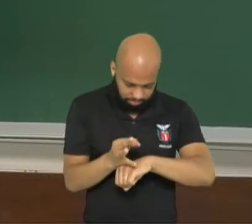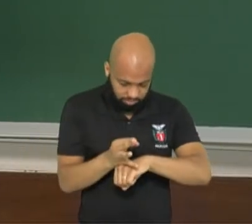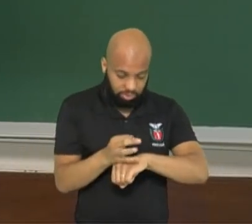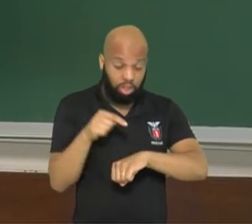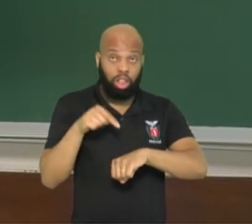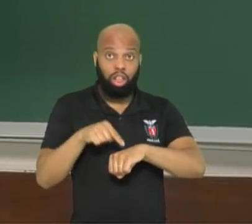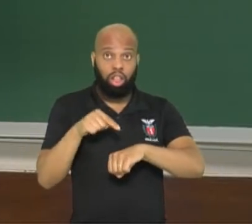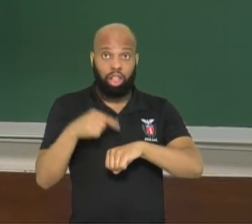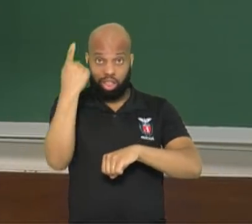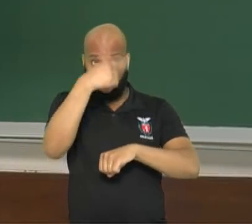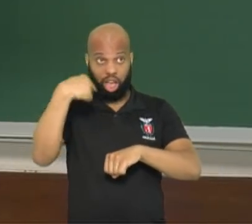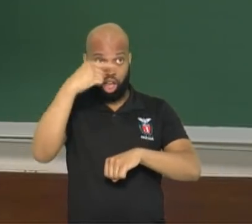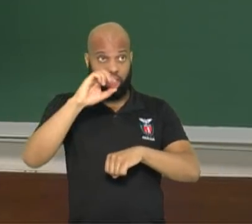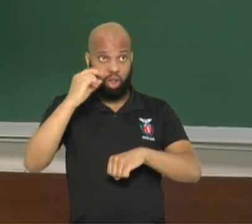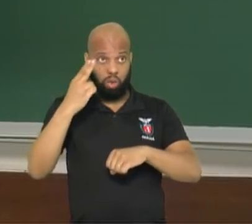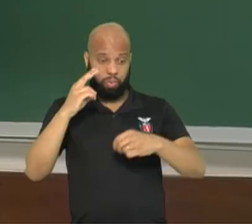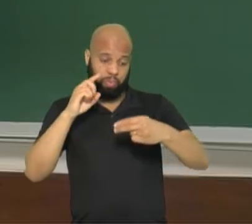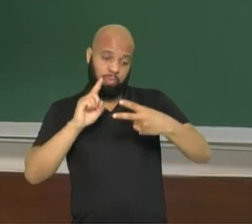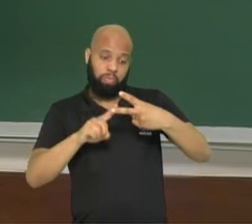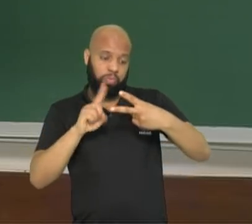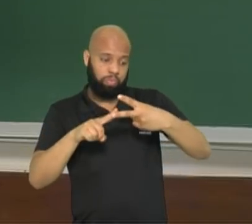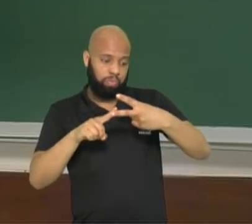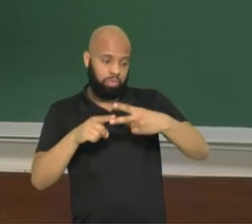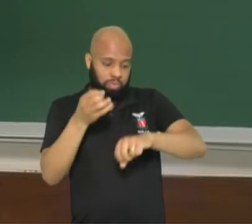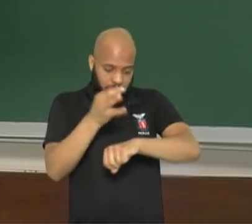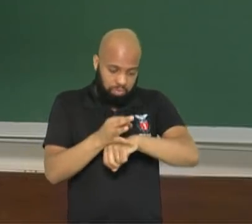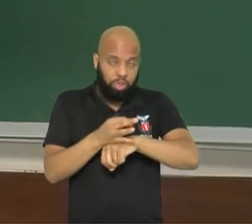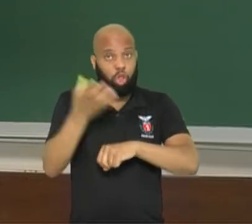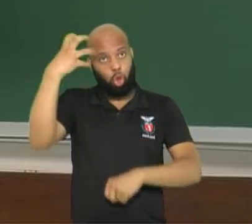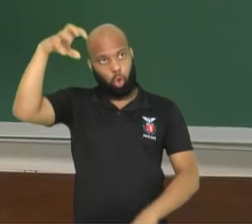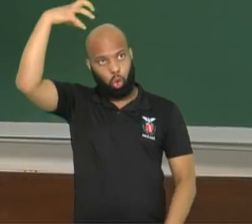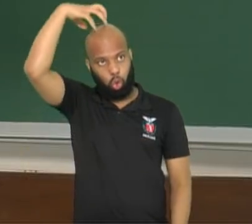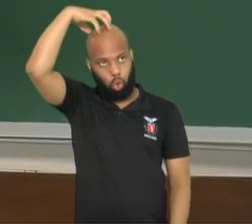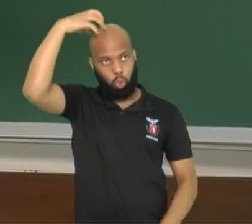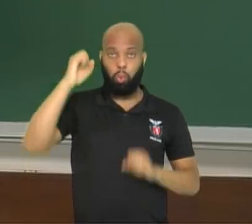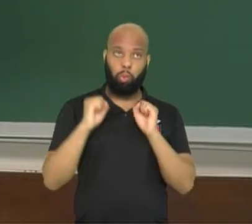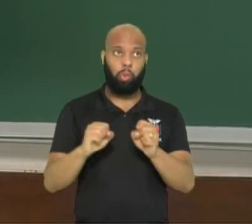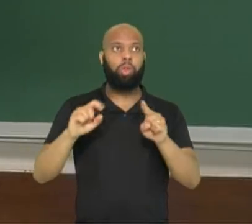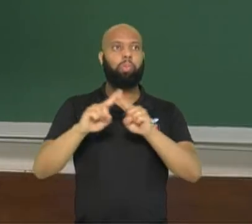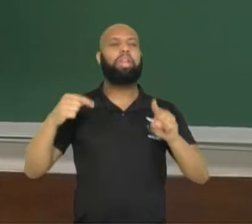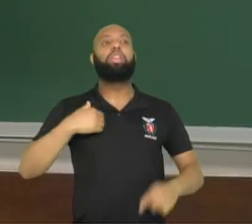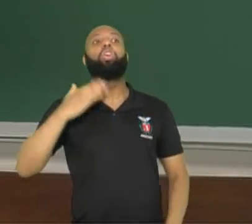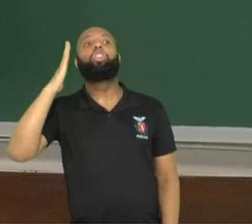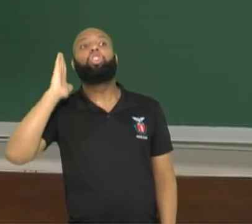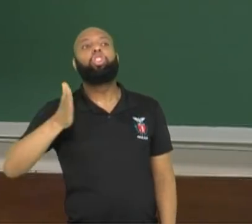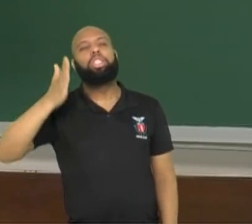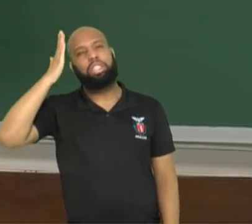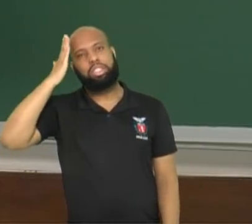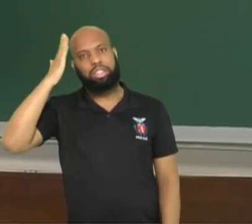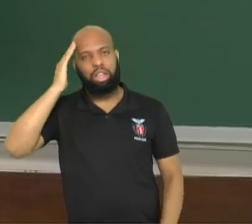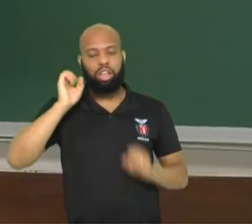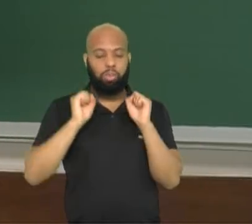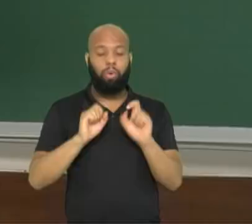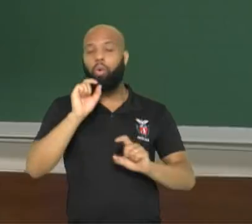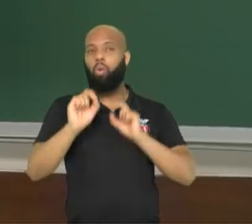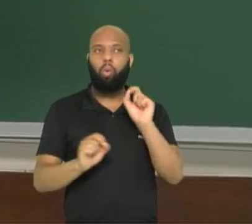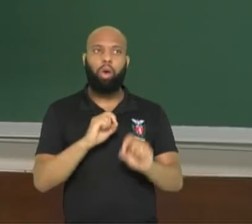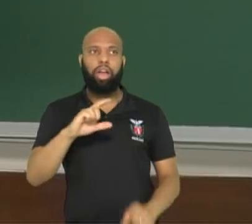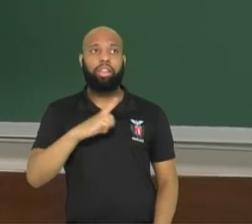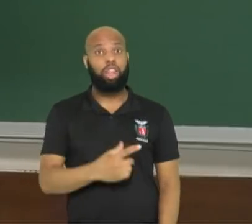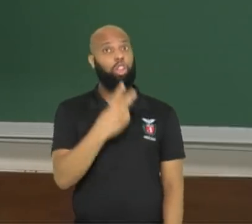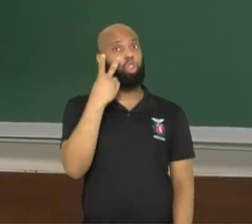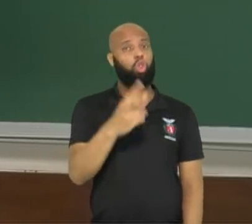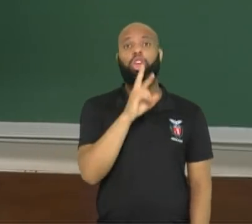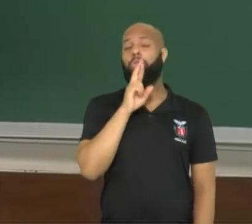cara ou pode ser coroa, ok? Mas eu já sei que ele pode me dar no máximo